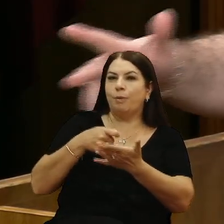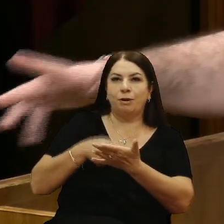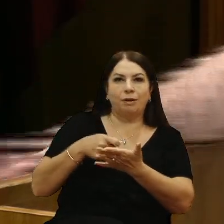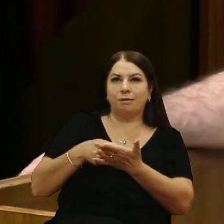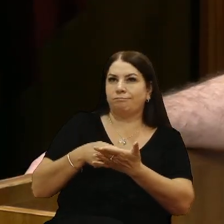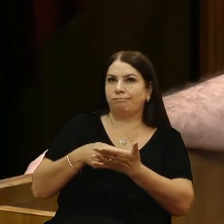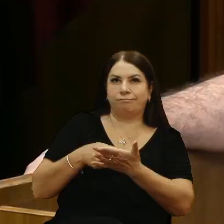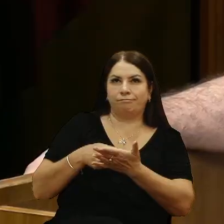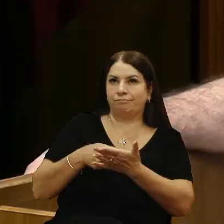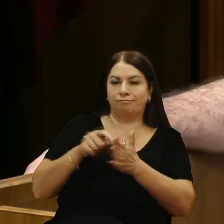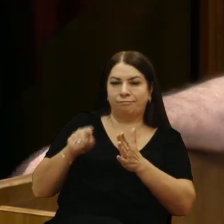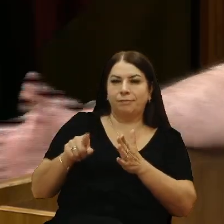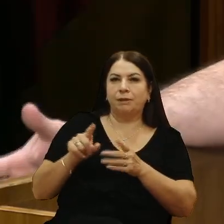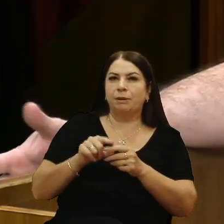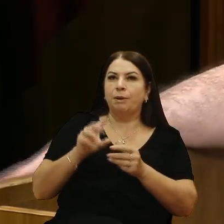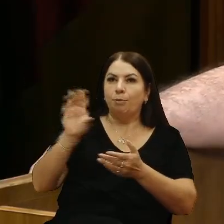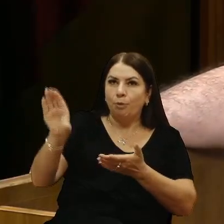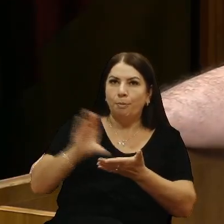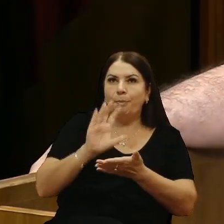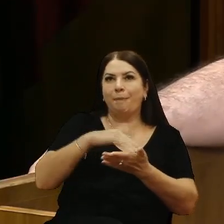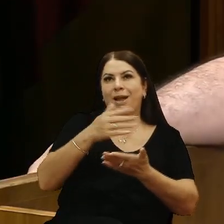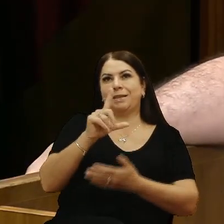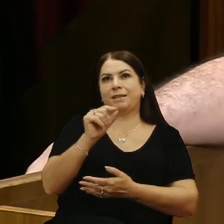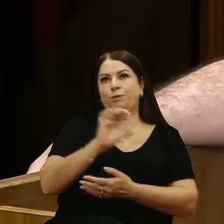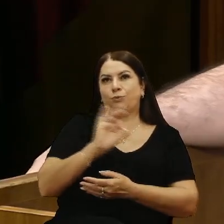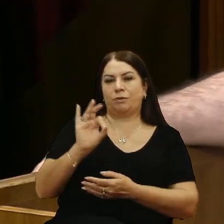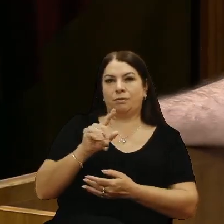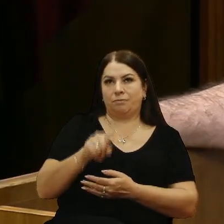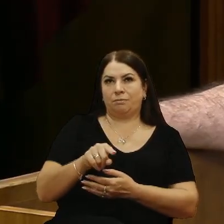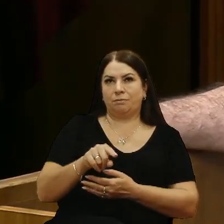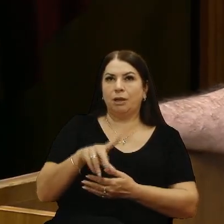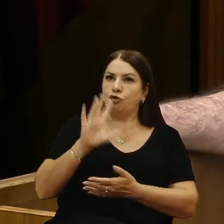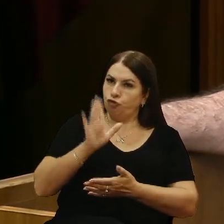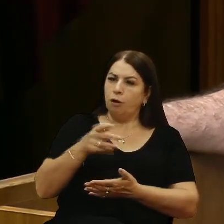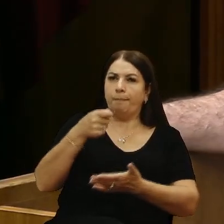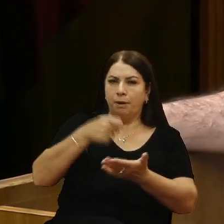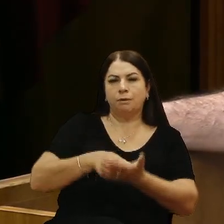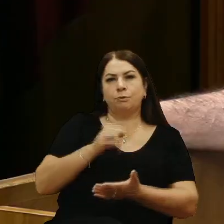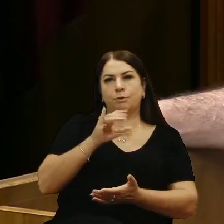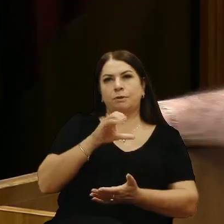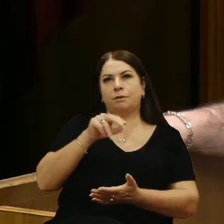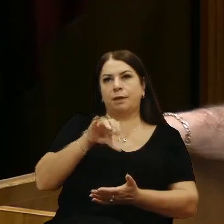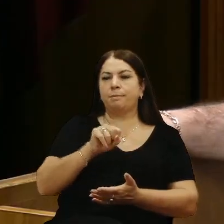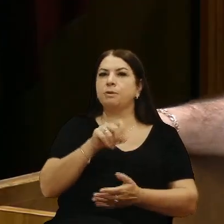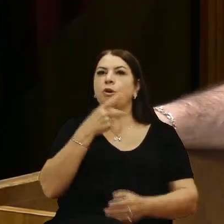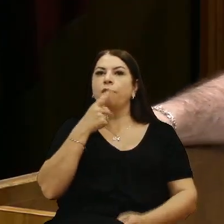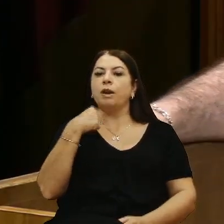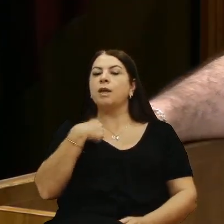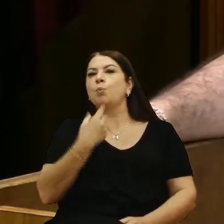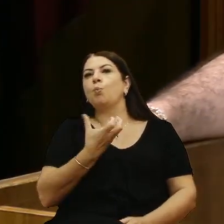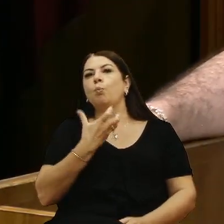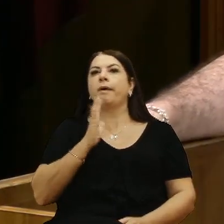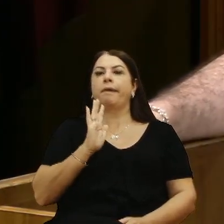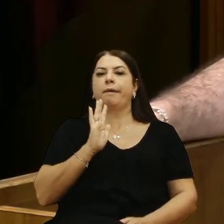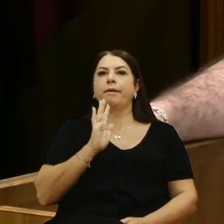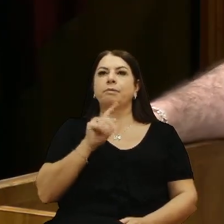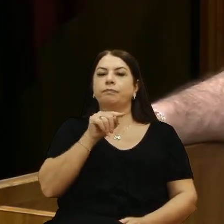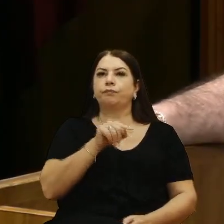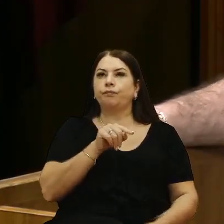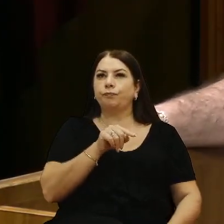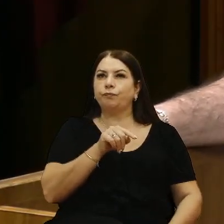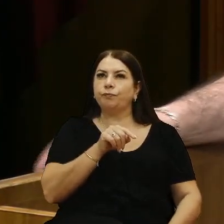do empresário aportar mais esses 10%, ou seja, ele já está pagando o ICMS, ele só vai dizer assim, eu quero